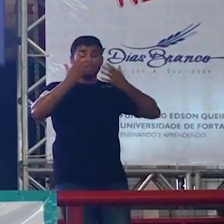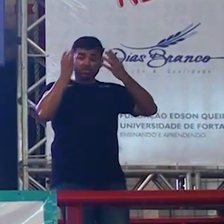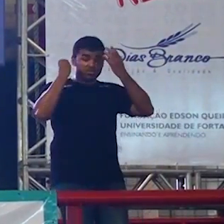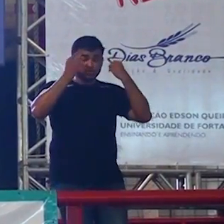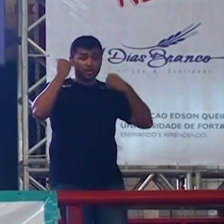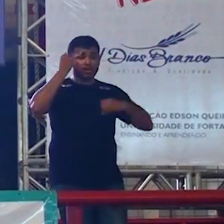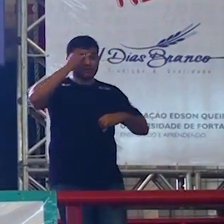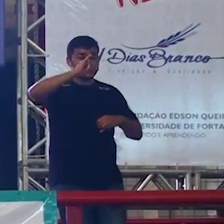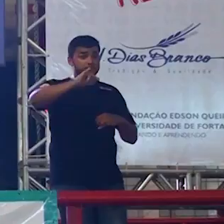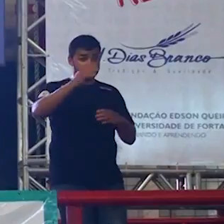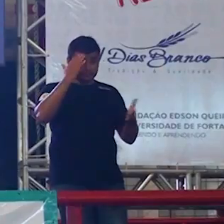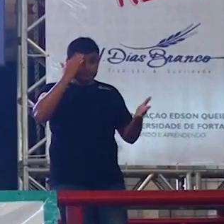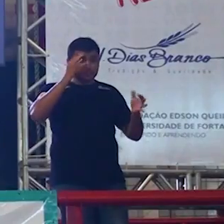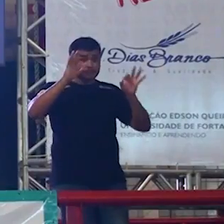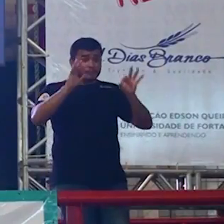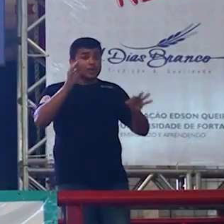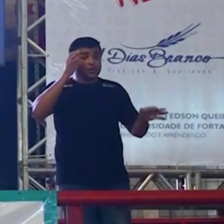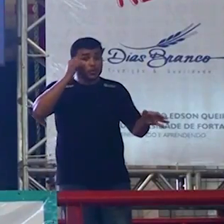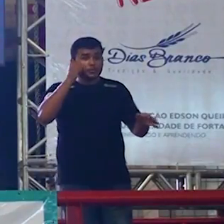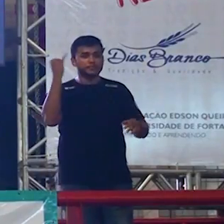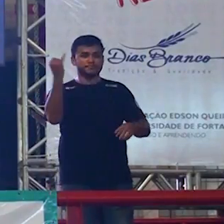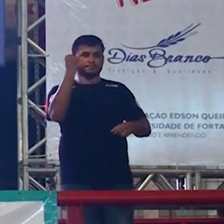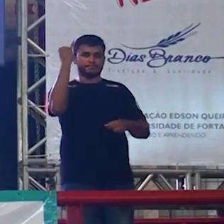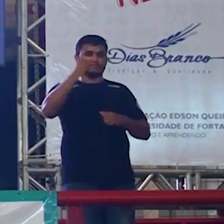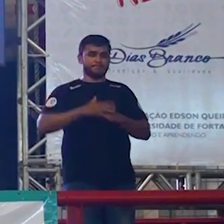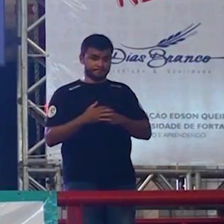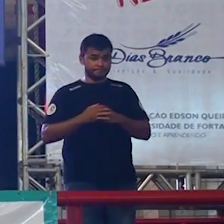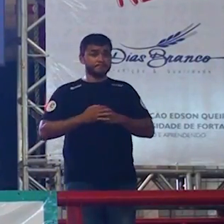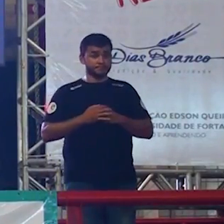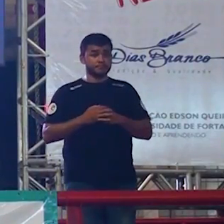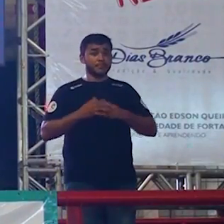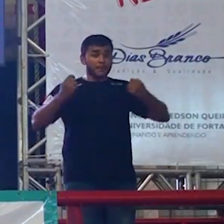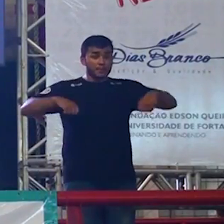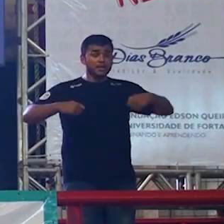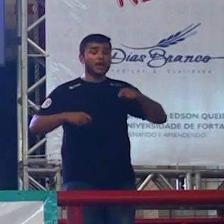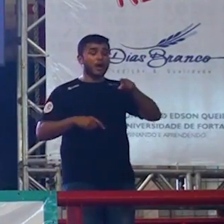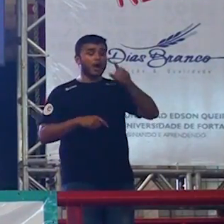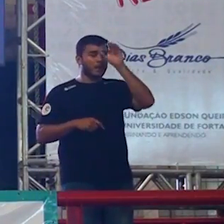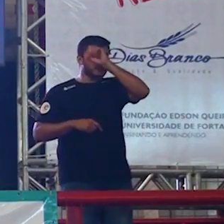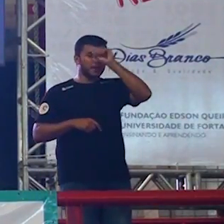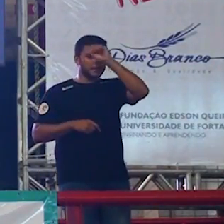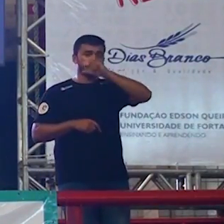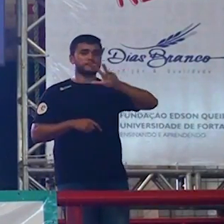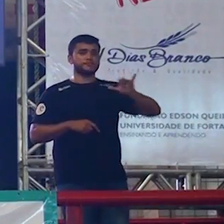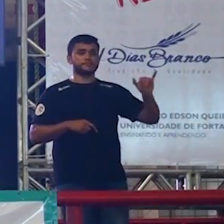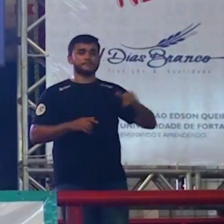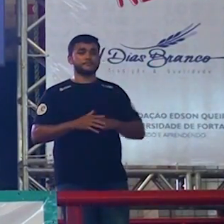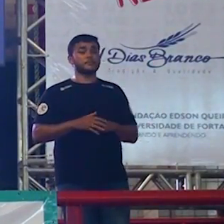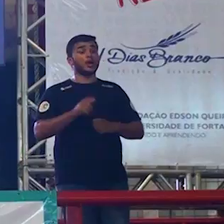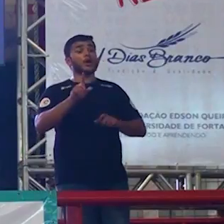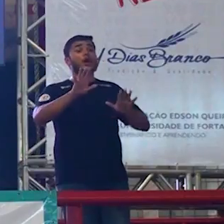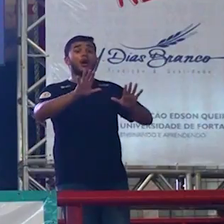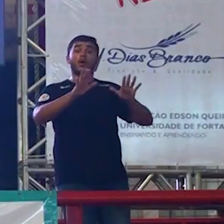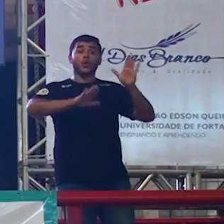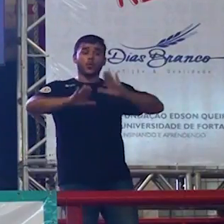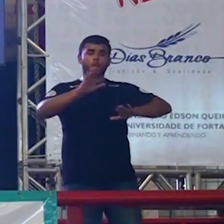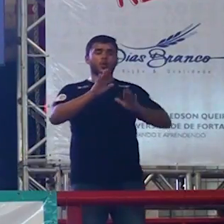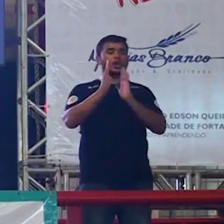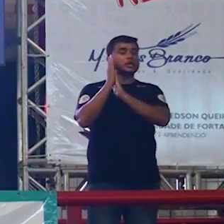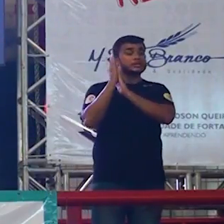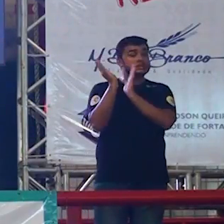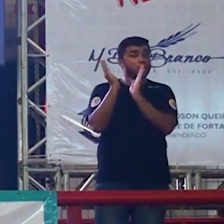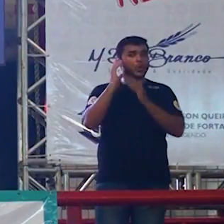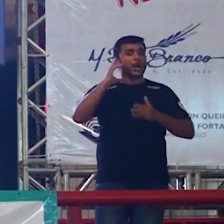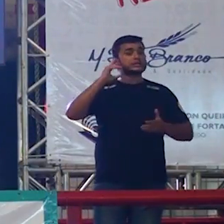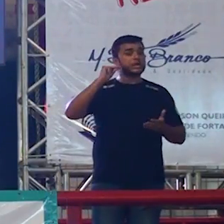as técnicas, e tem que dormir bem. Dessa maneira você aprende. Cuidado com o uso do celular, como eu